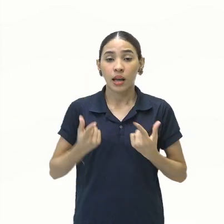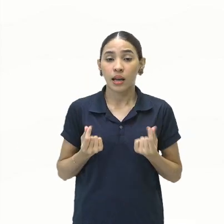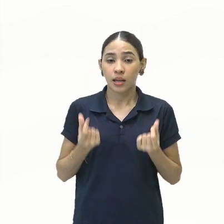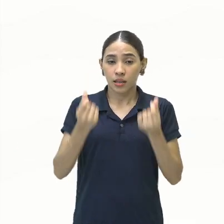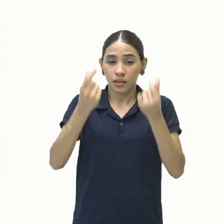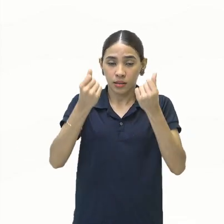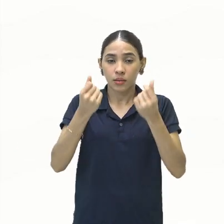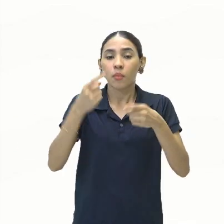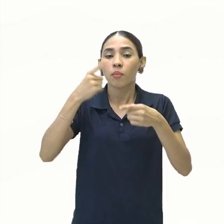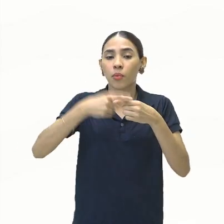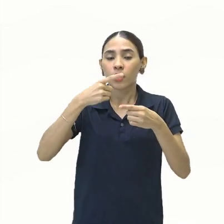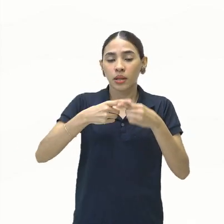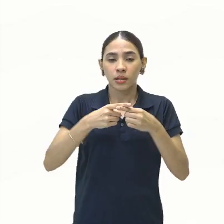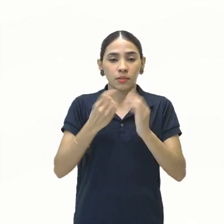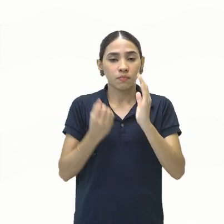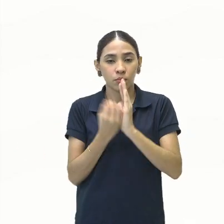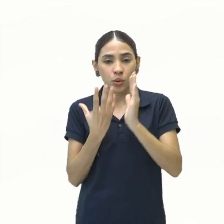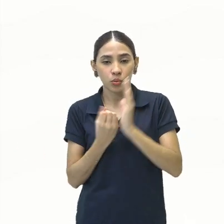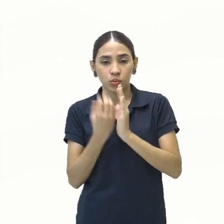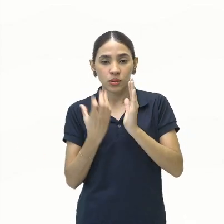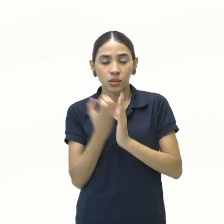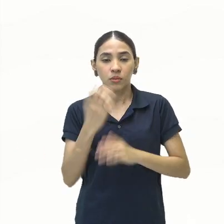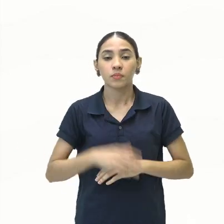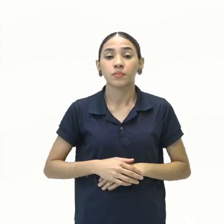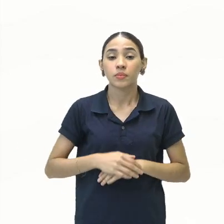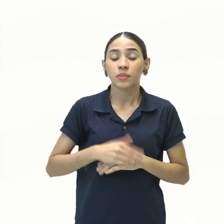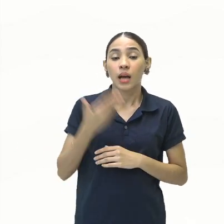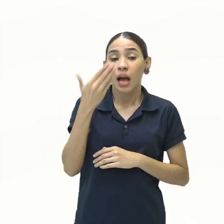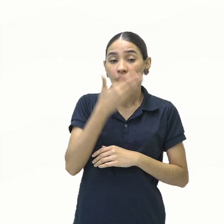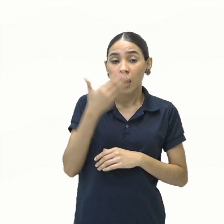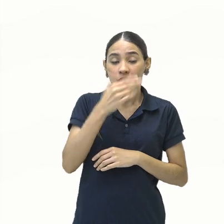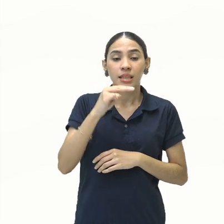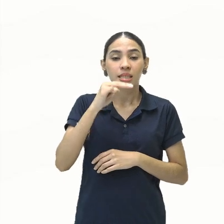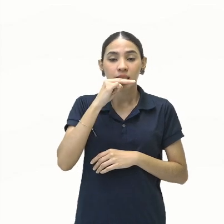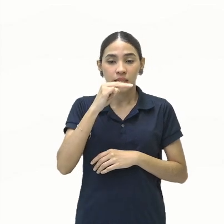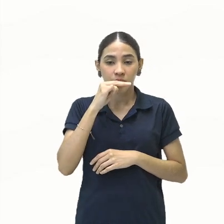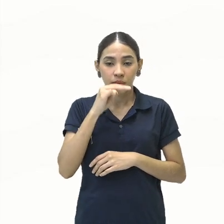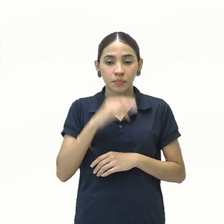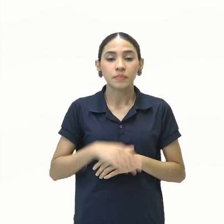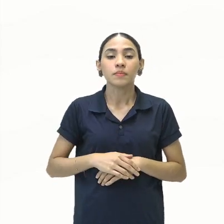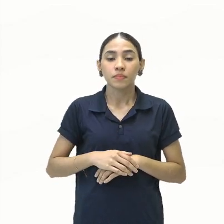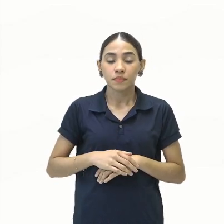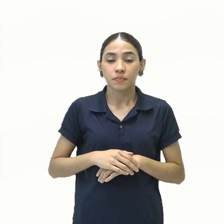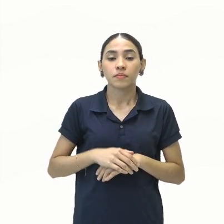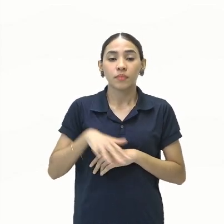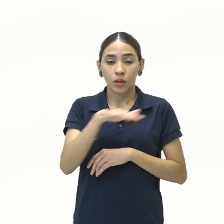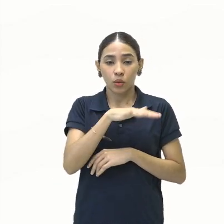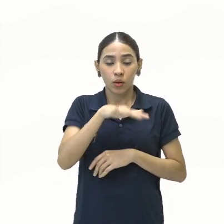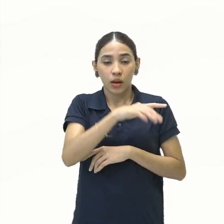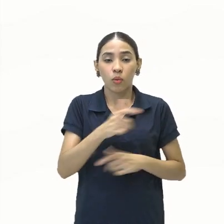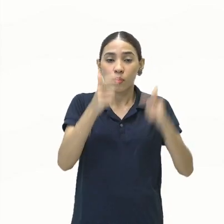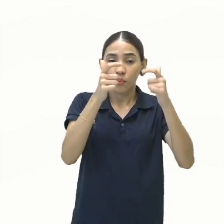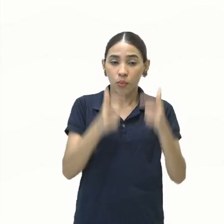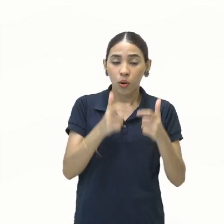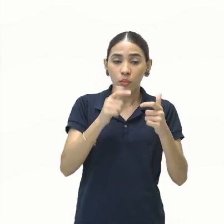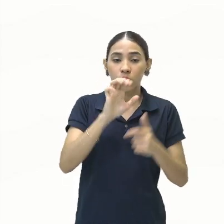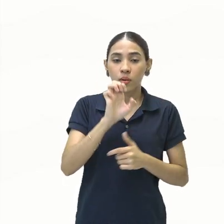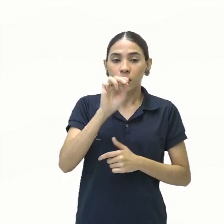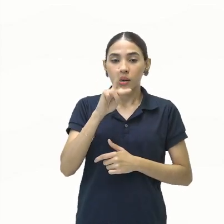riquezas, justamente com a produção do açúcar, através das fazendas, dos engenhos